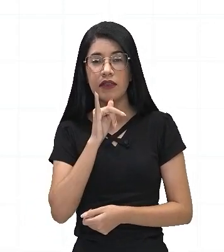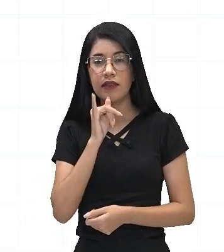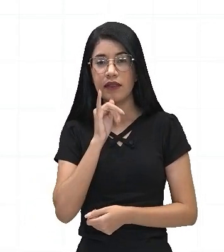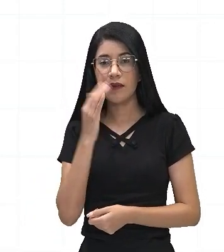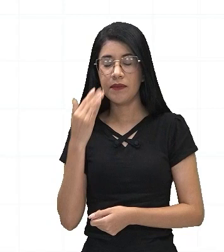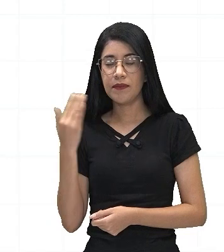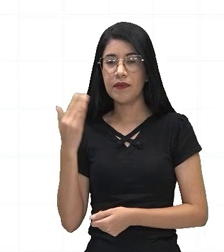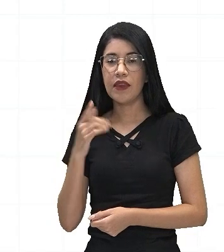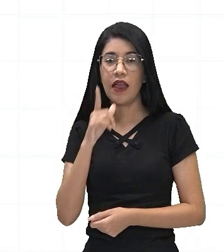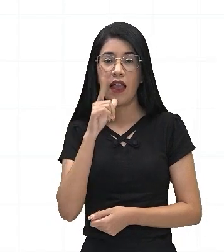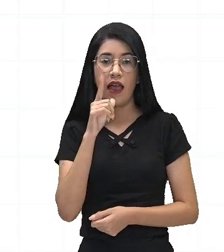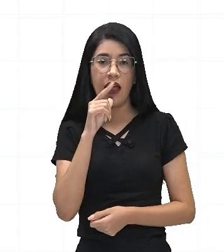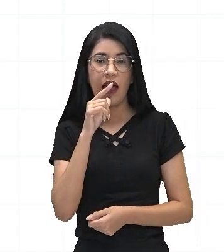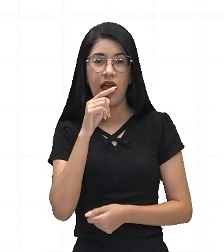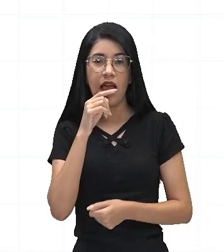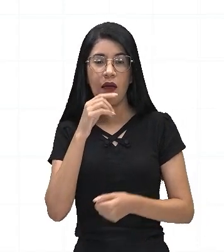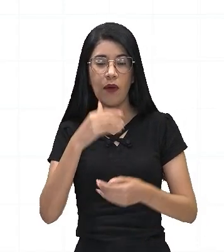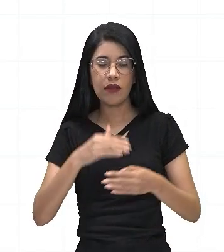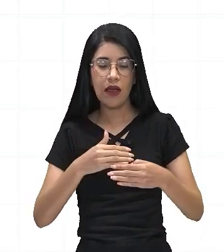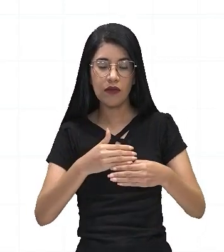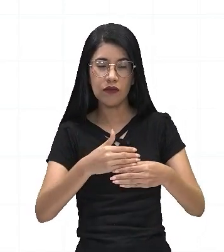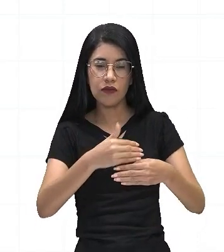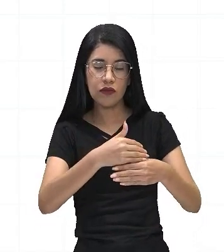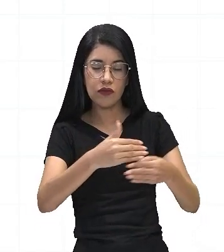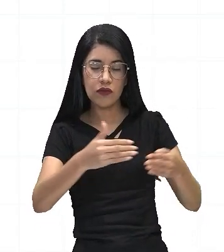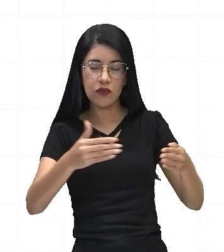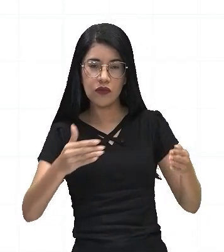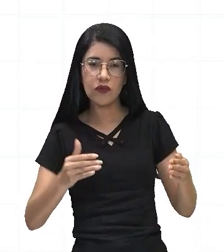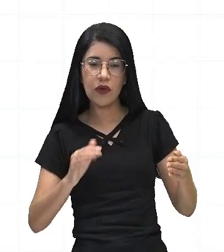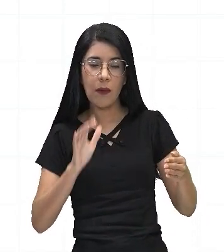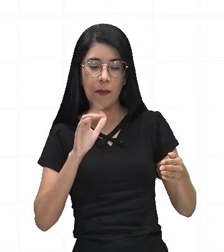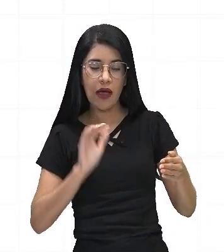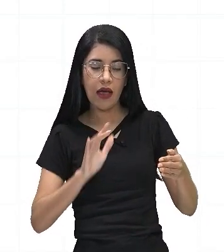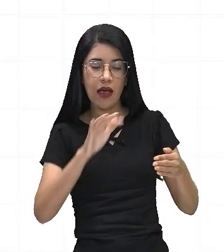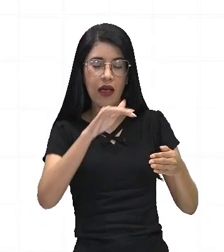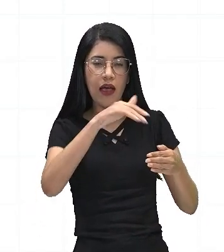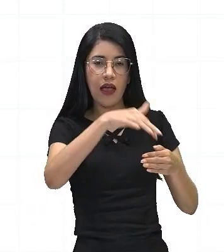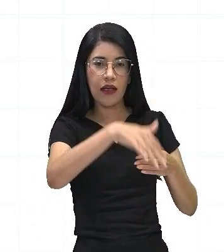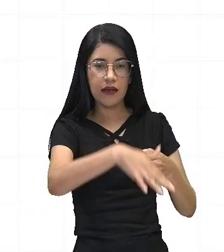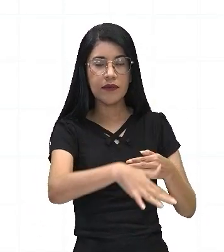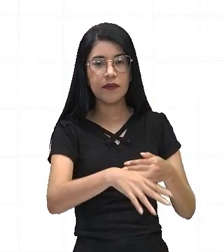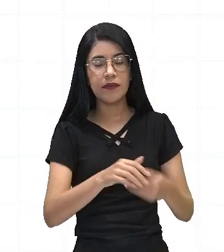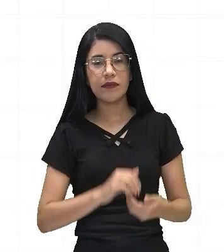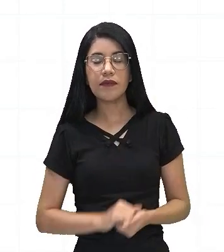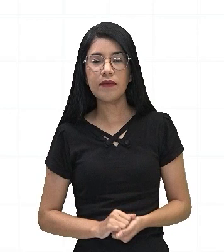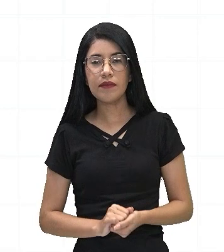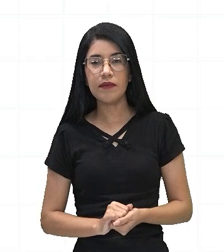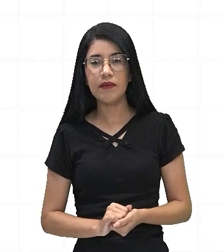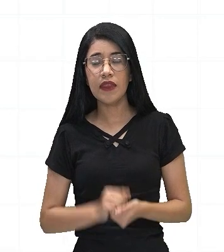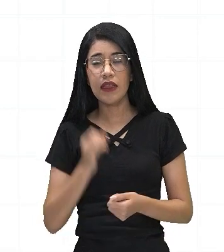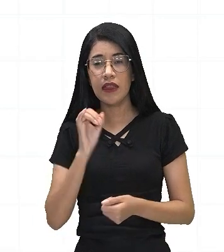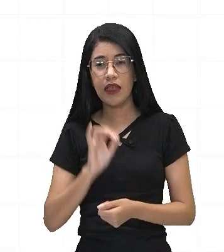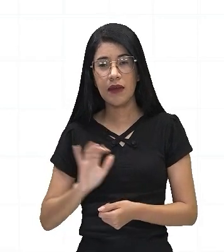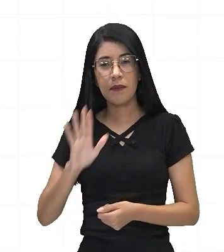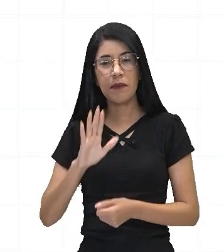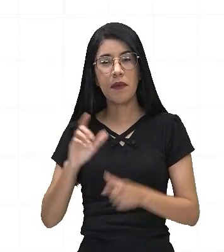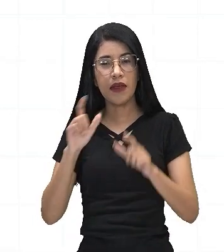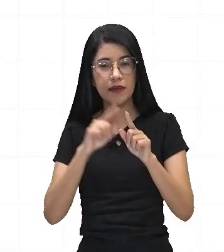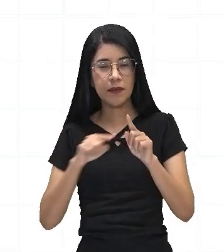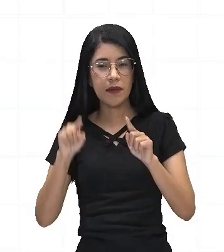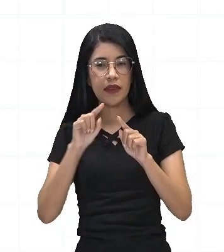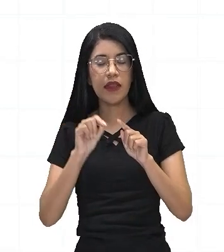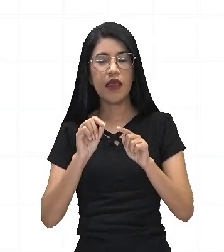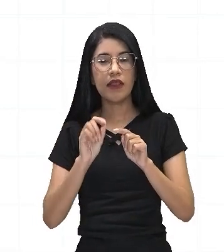ali servindo como fonte, na verdade como recurso para essa usina hidrelétrica. Na imagem do meio você observa ali as